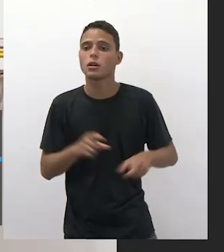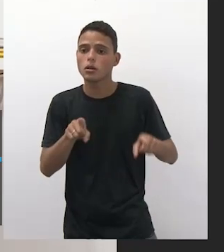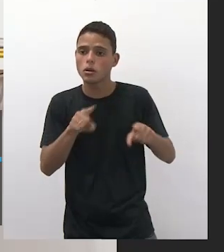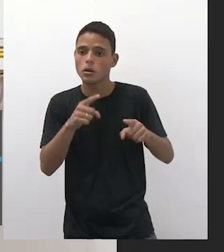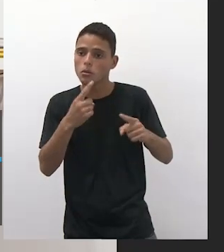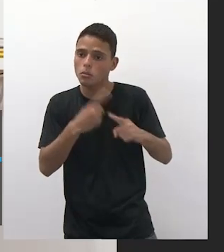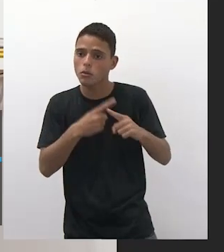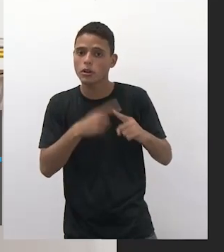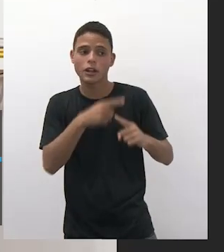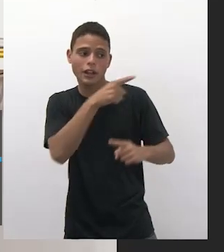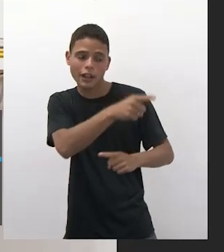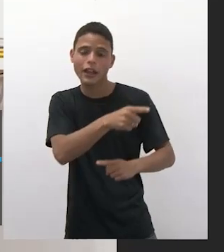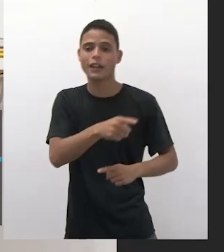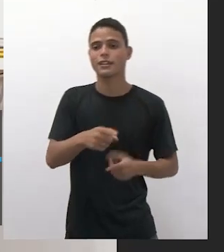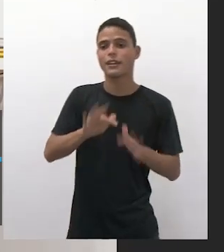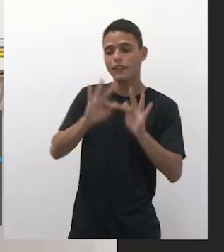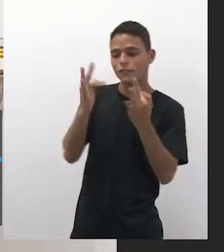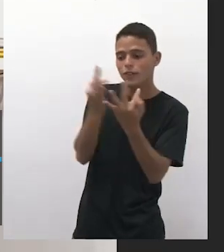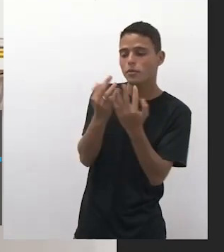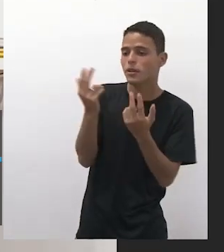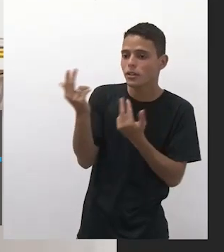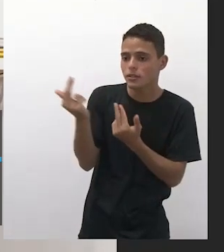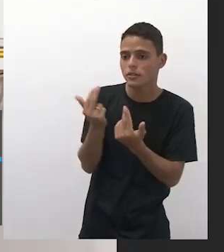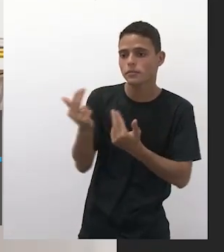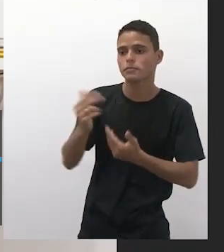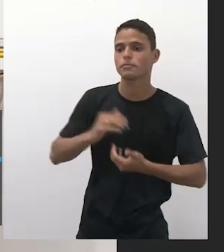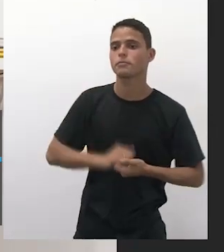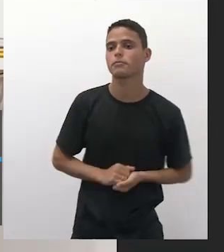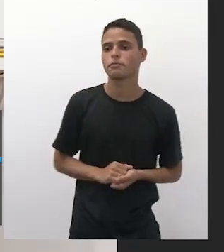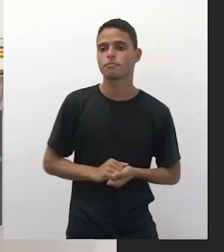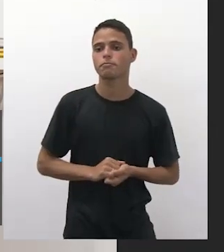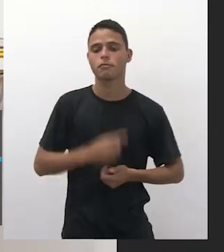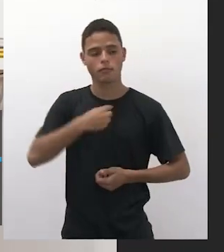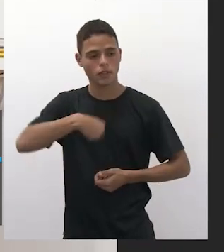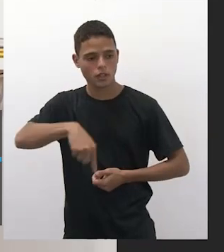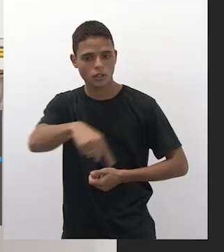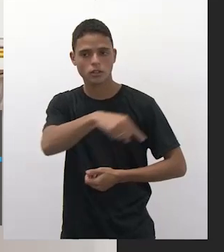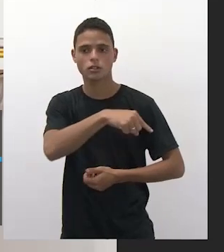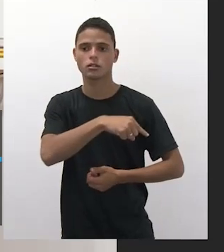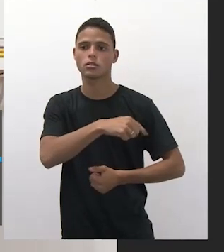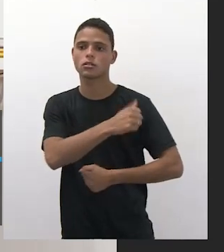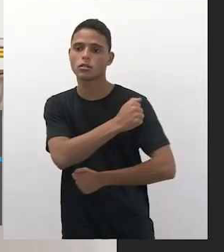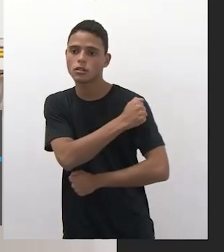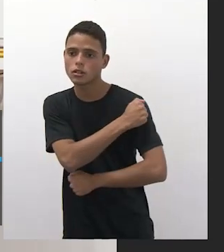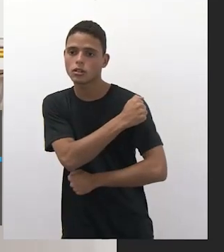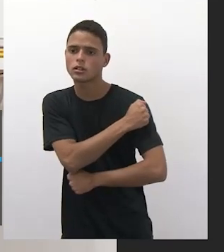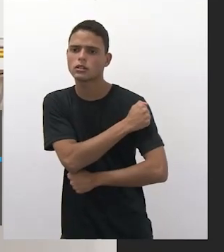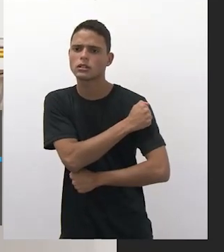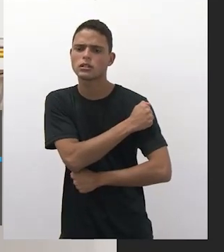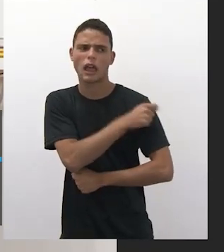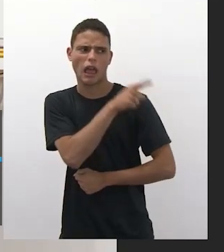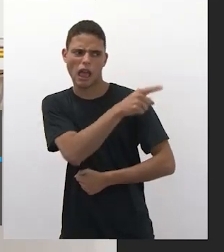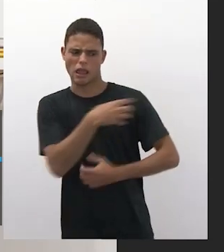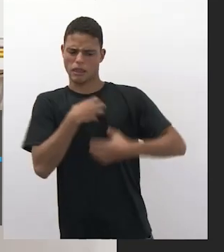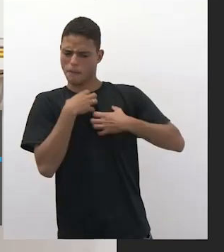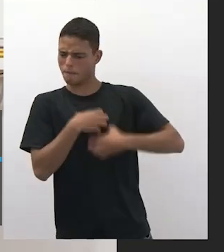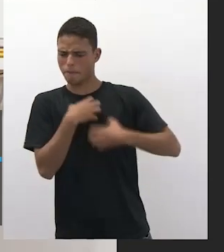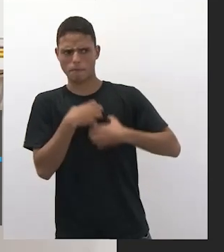do ano passado. Aí nós, os alunos, ela deve ser tão brava quanto,